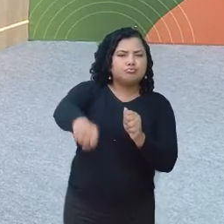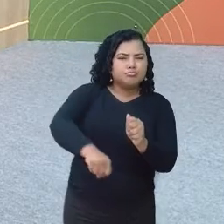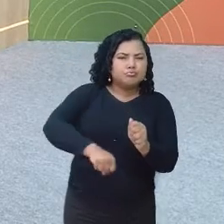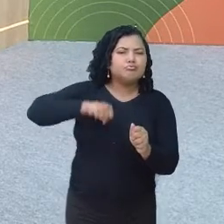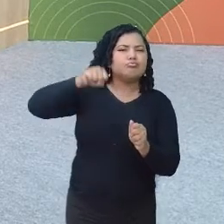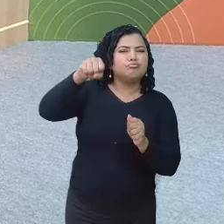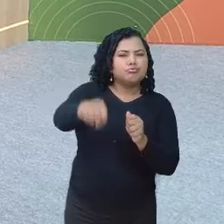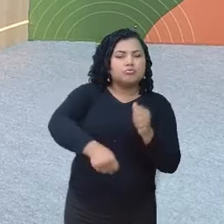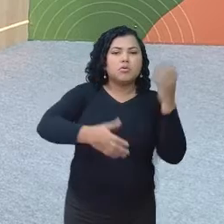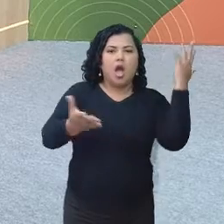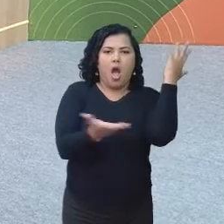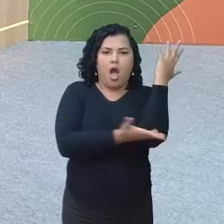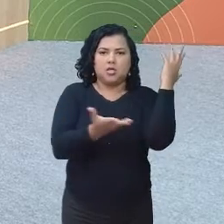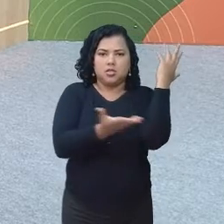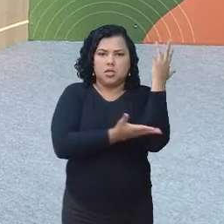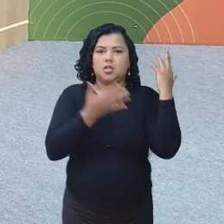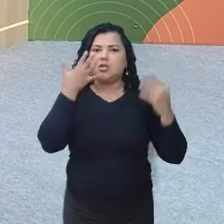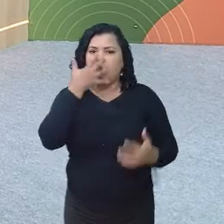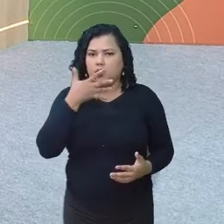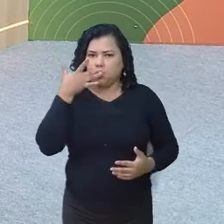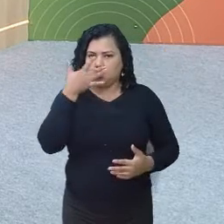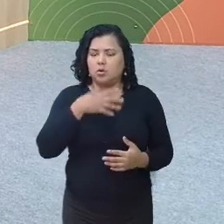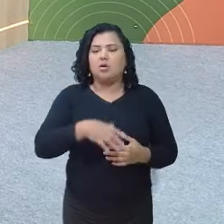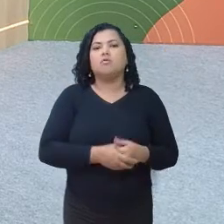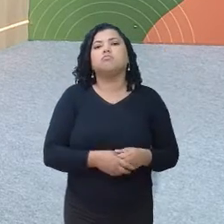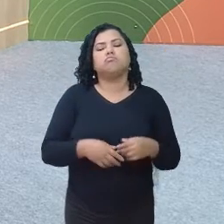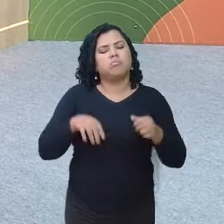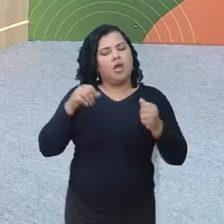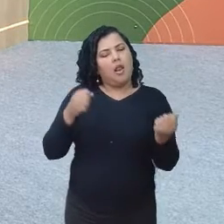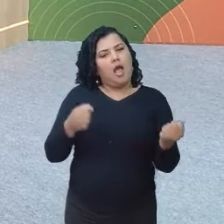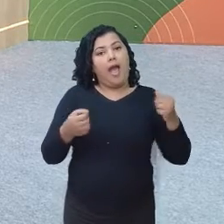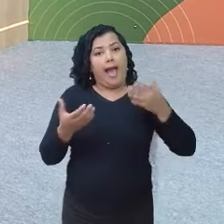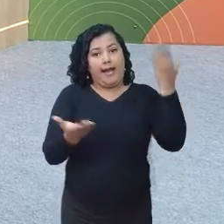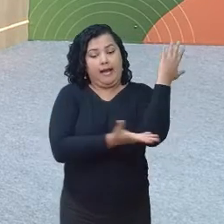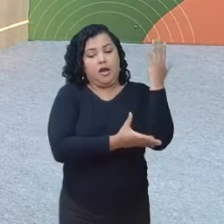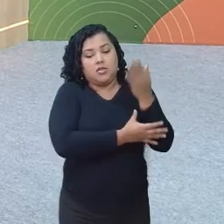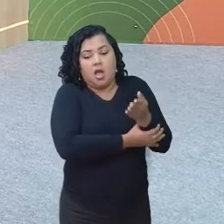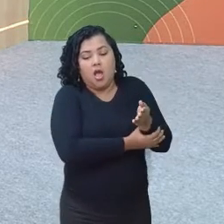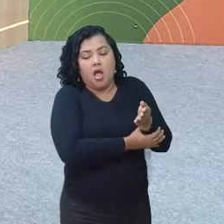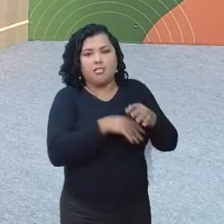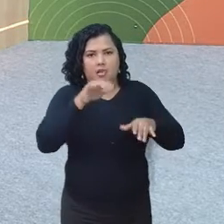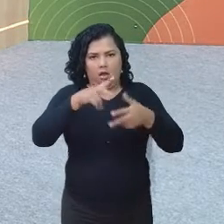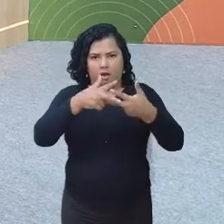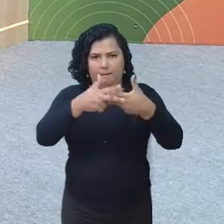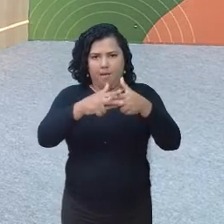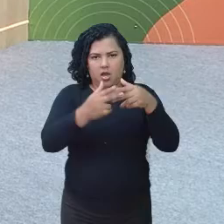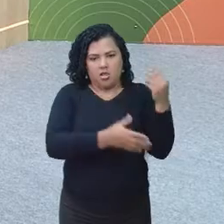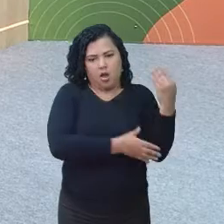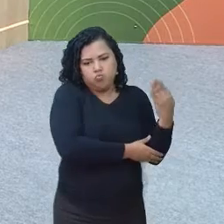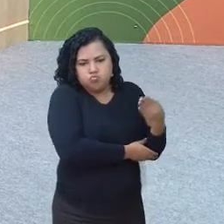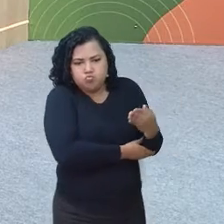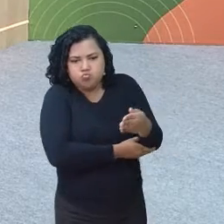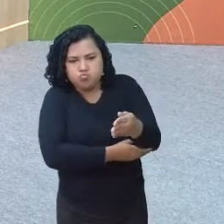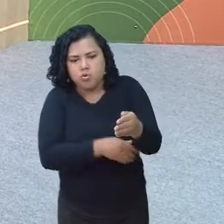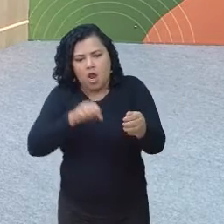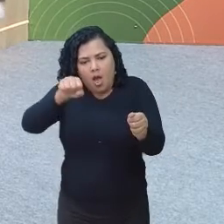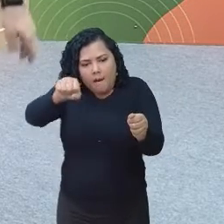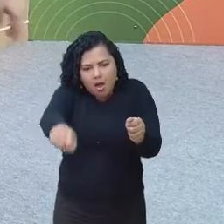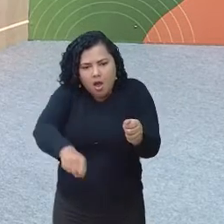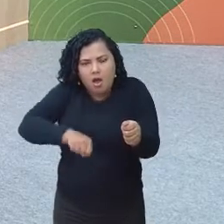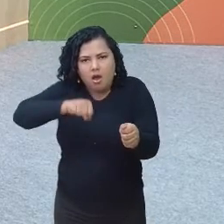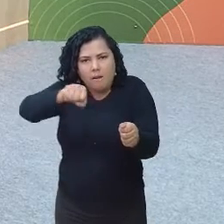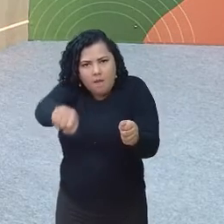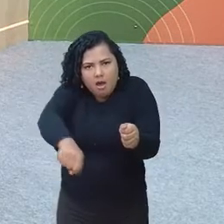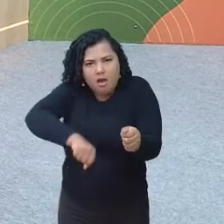Ou seja, eles trabalhavam, né, colocando a cana-de-açúcar para moer. Moer